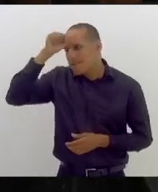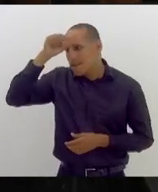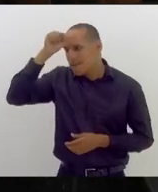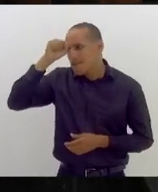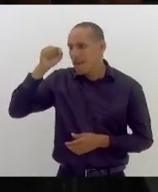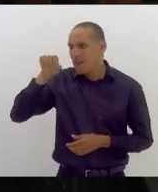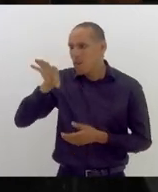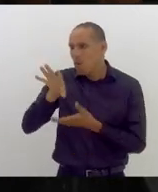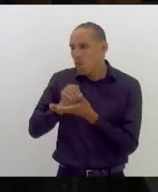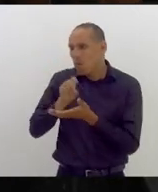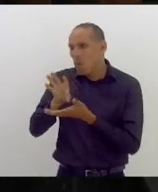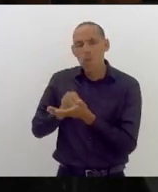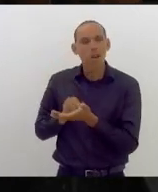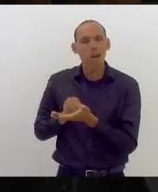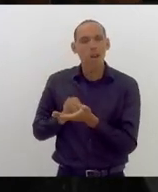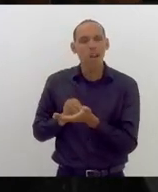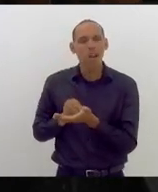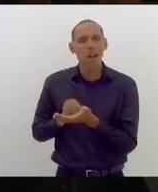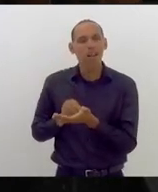da importância desde muito cedo